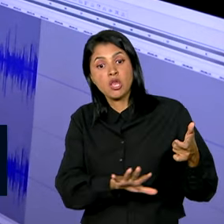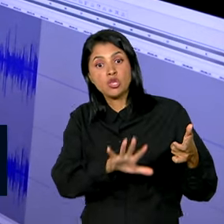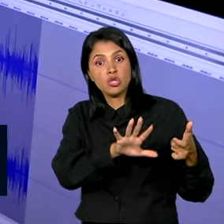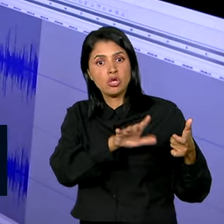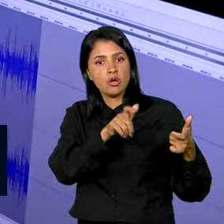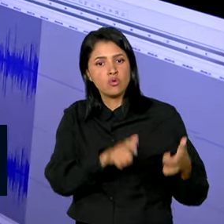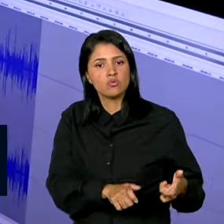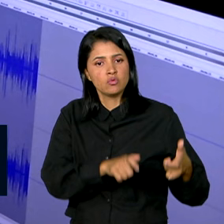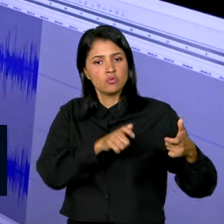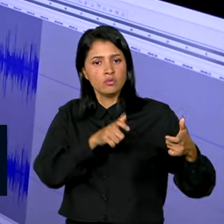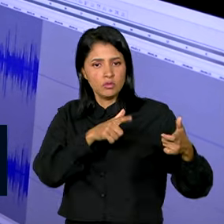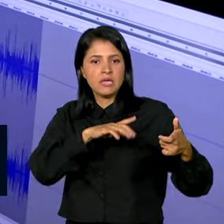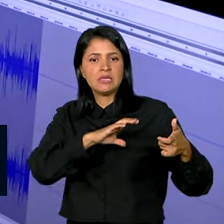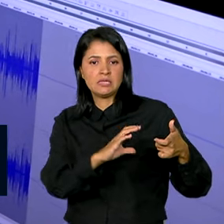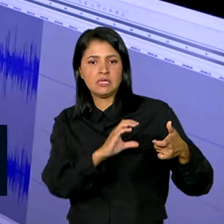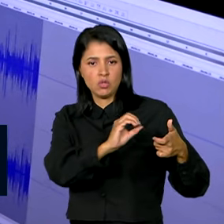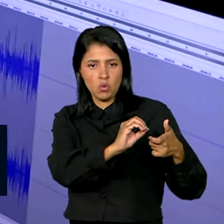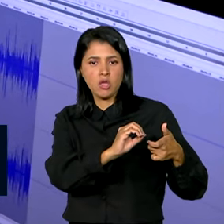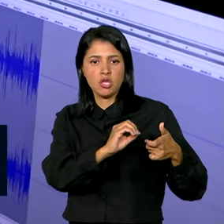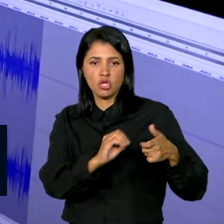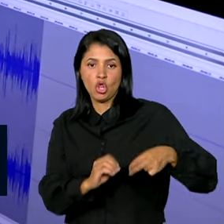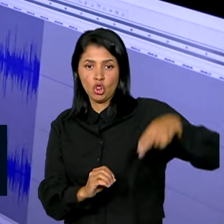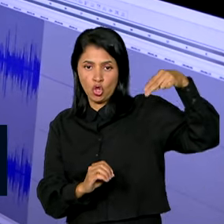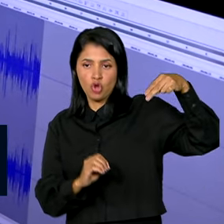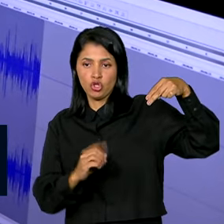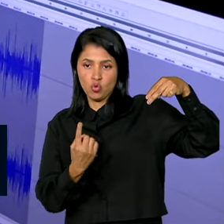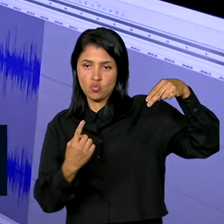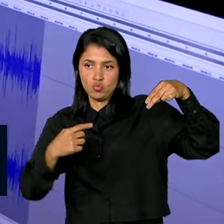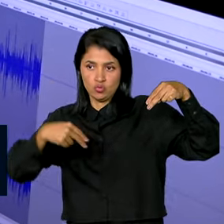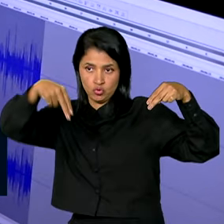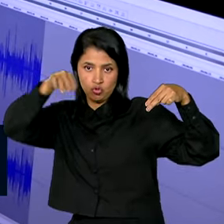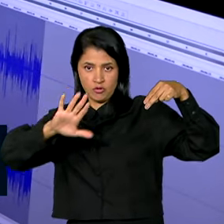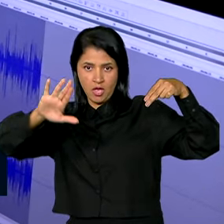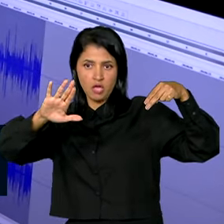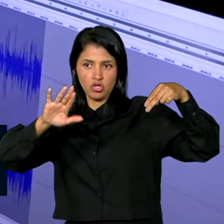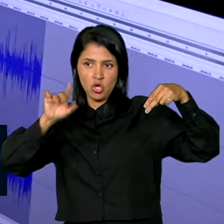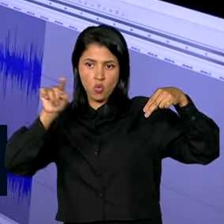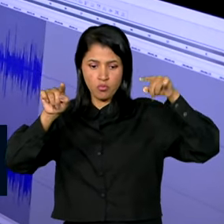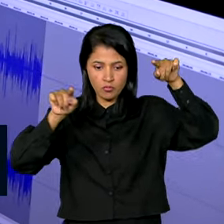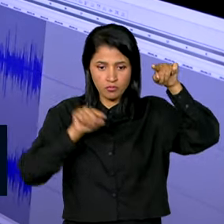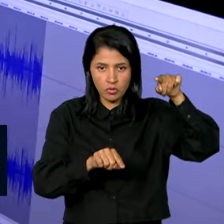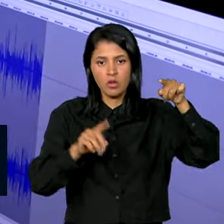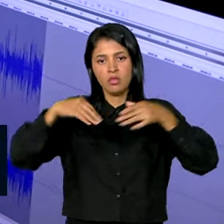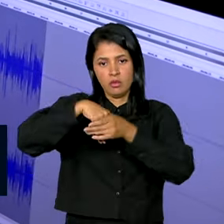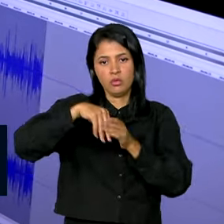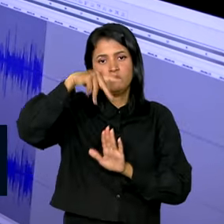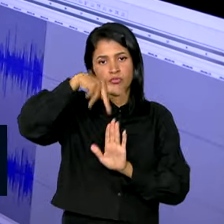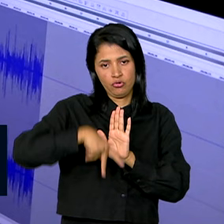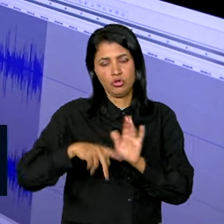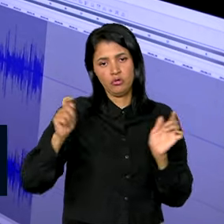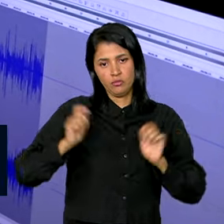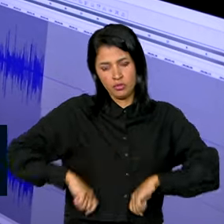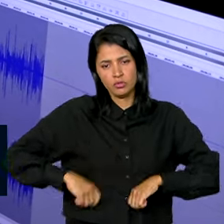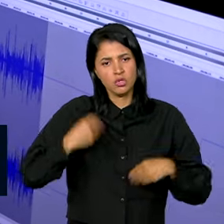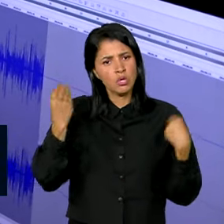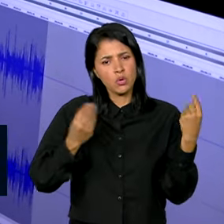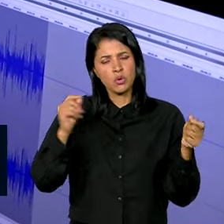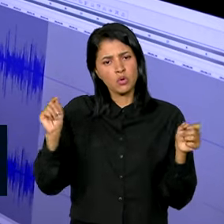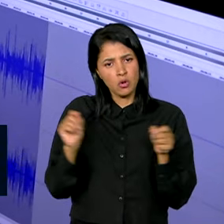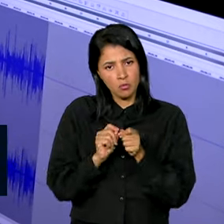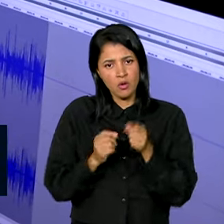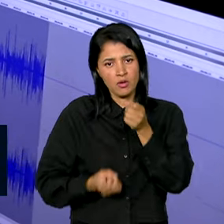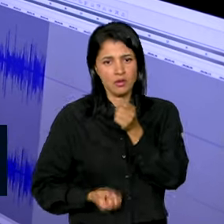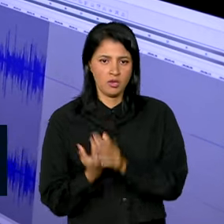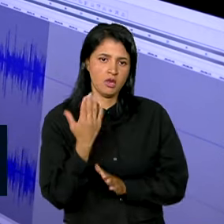um dos territórios Centro-Oeste, Norte ou Nordeste, possa estar no projeto. Como é que faz? Faz o